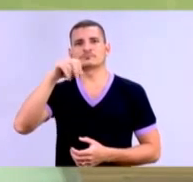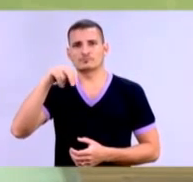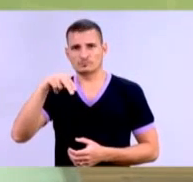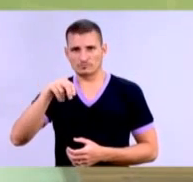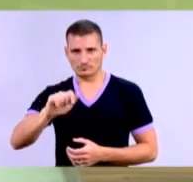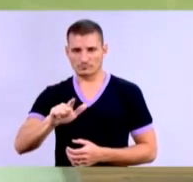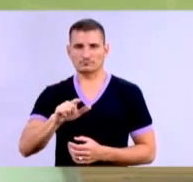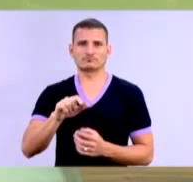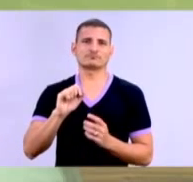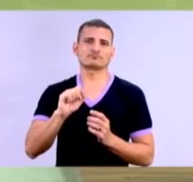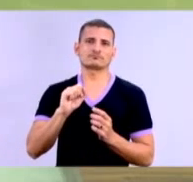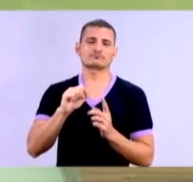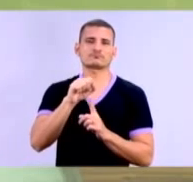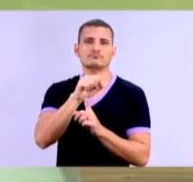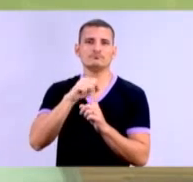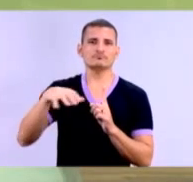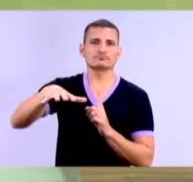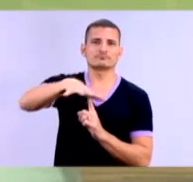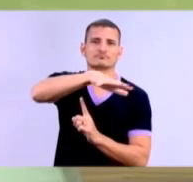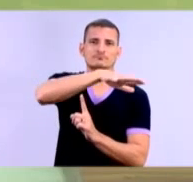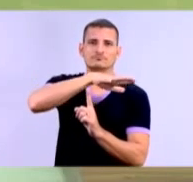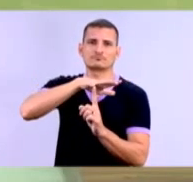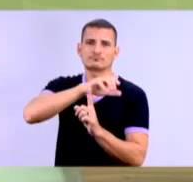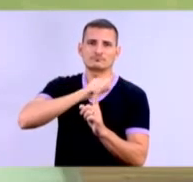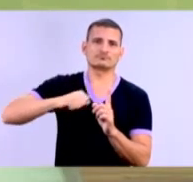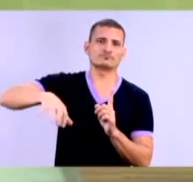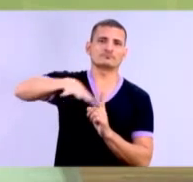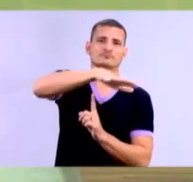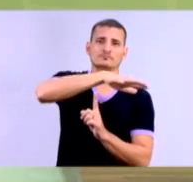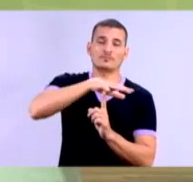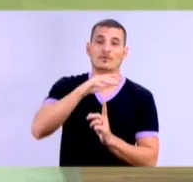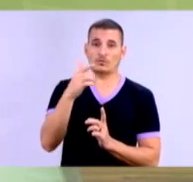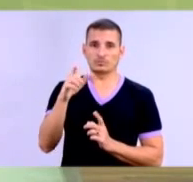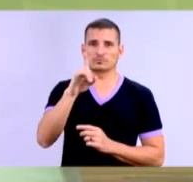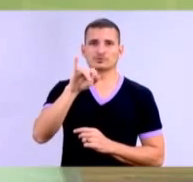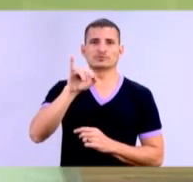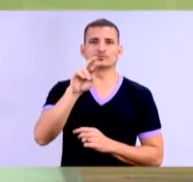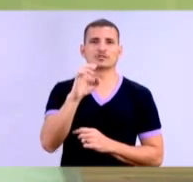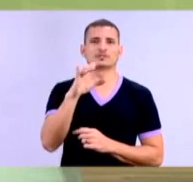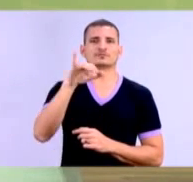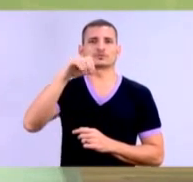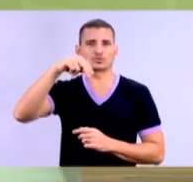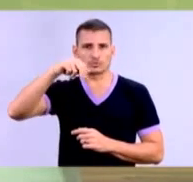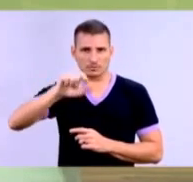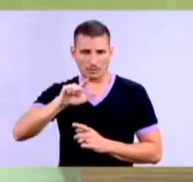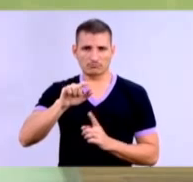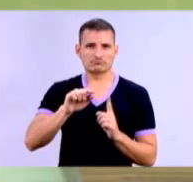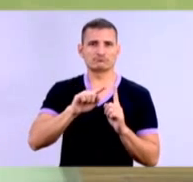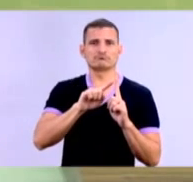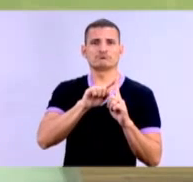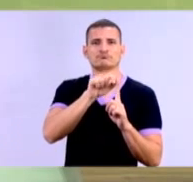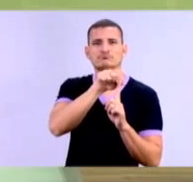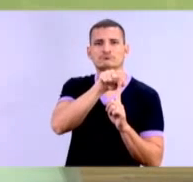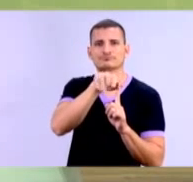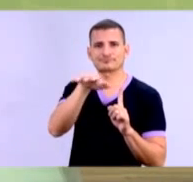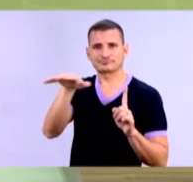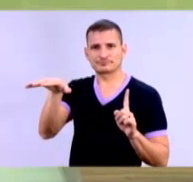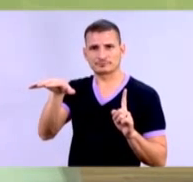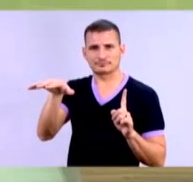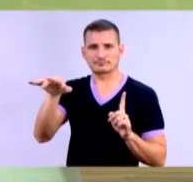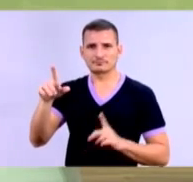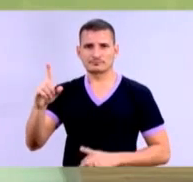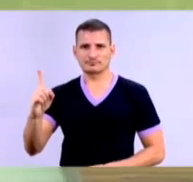pode ser captado por qualquer direção. Já o sinal direcional, a transmissão direcional, o sinal é focado para um certo